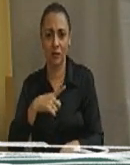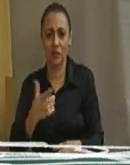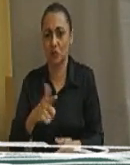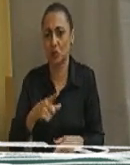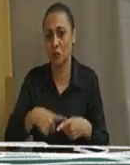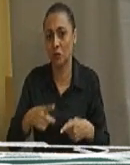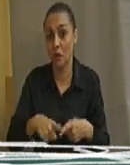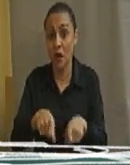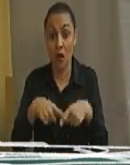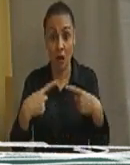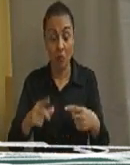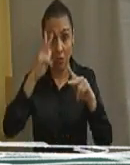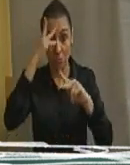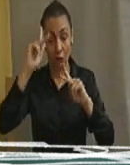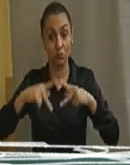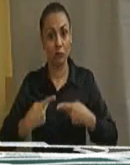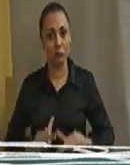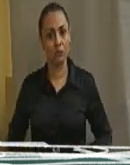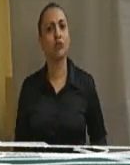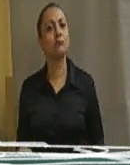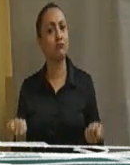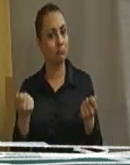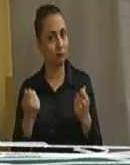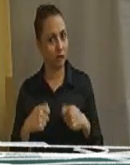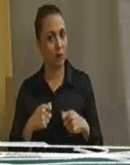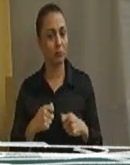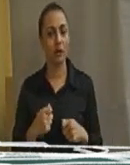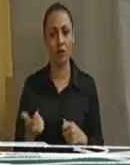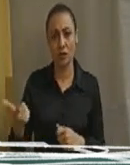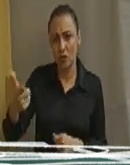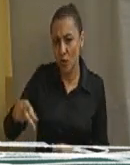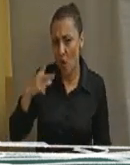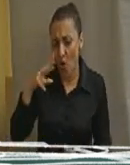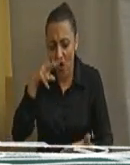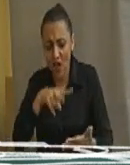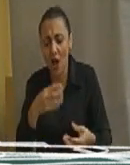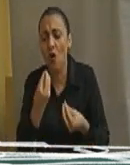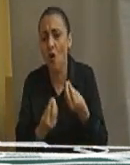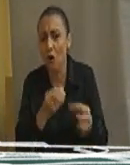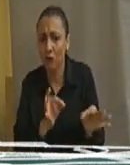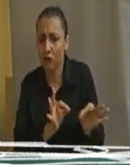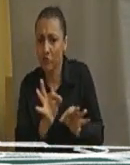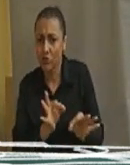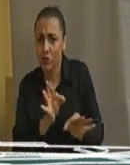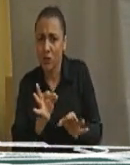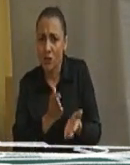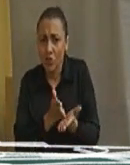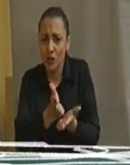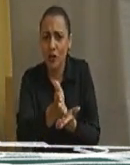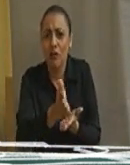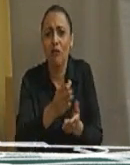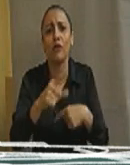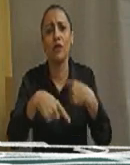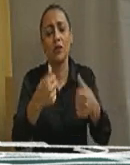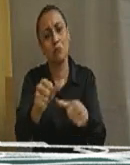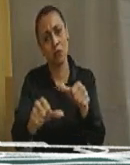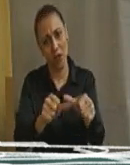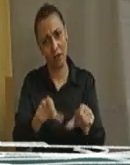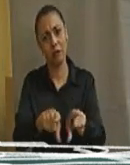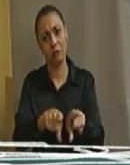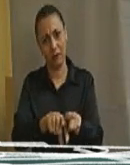somos humanos e completamente capazes de reavaliar o percurso e avançar.